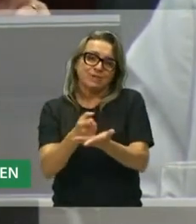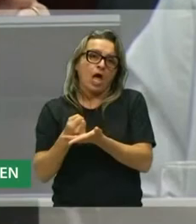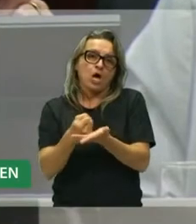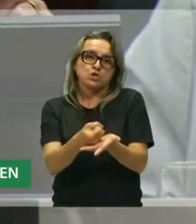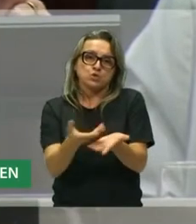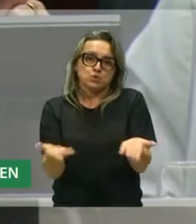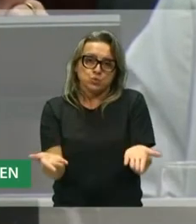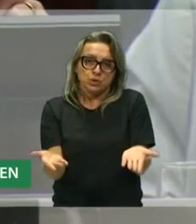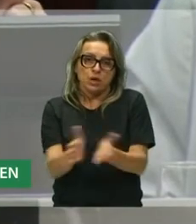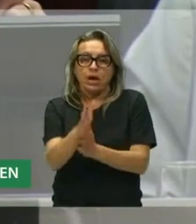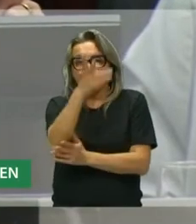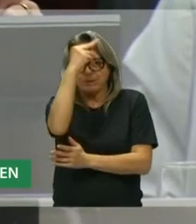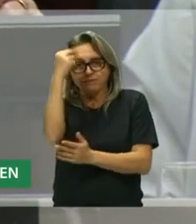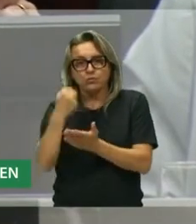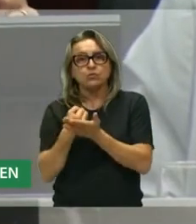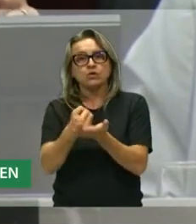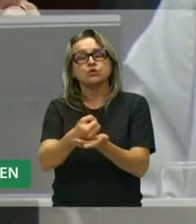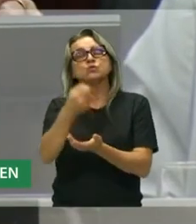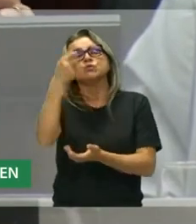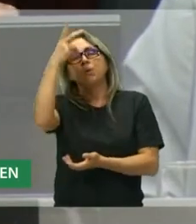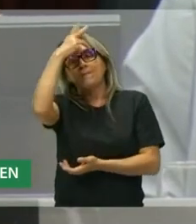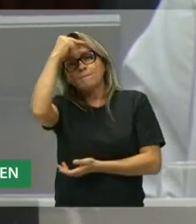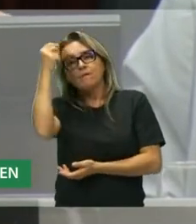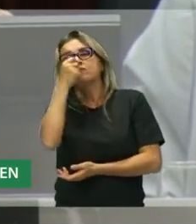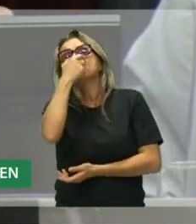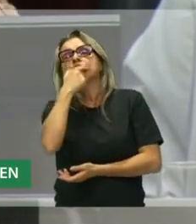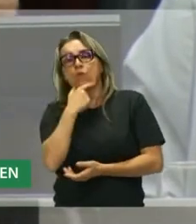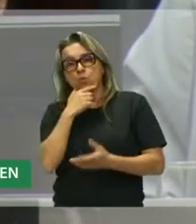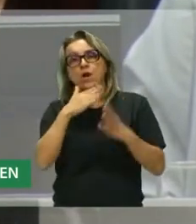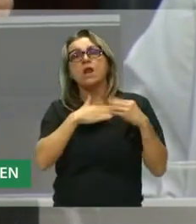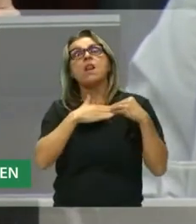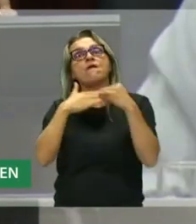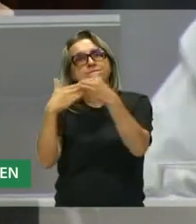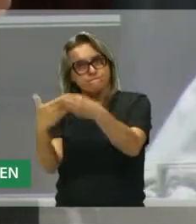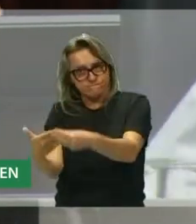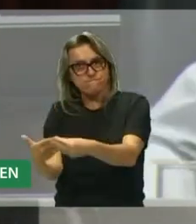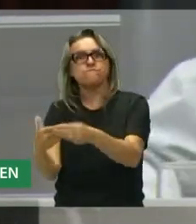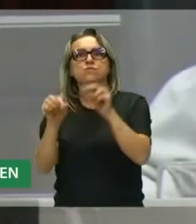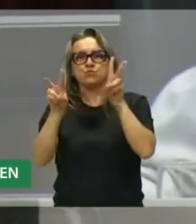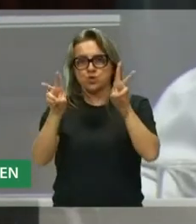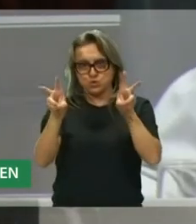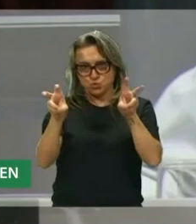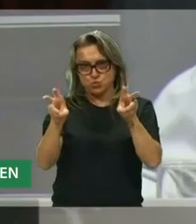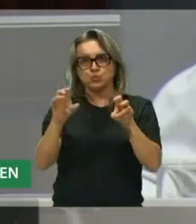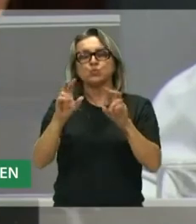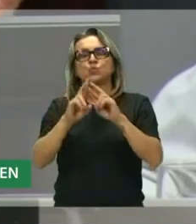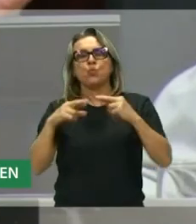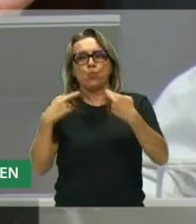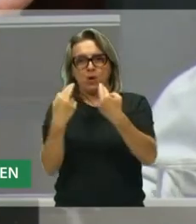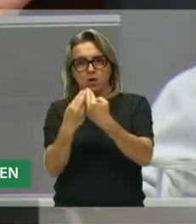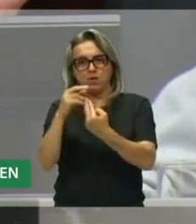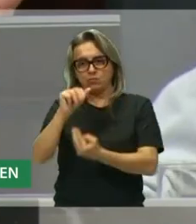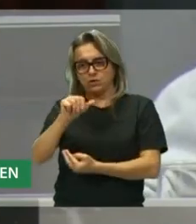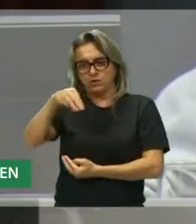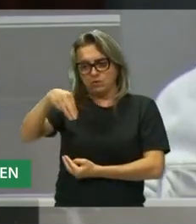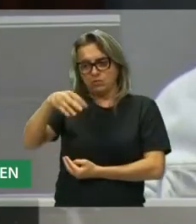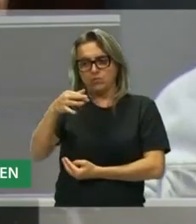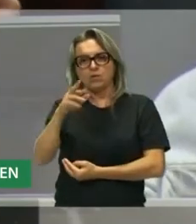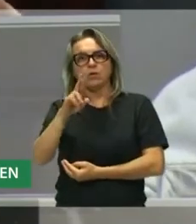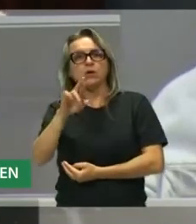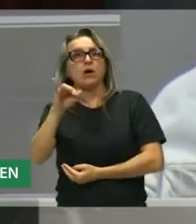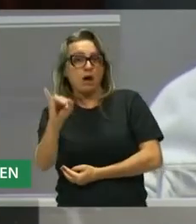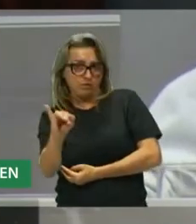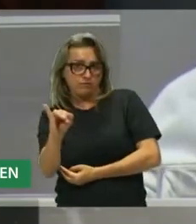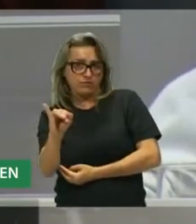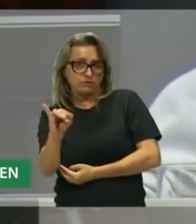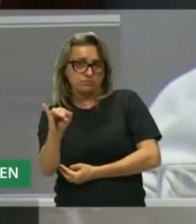ANFRE, Associação dos Municípios da Foz do Rio Itajaí, e em reunião na ANFRE, isso já aconteceu diversas vezes, eles tratam